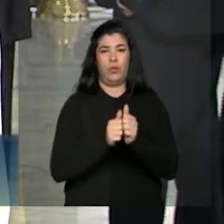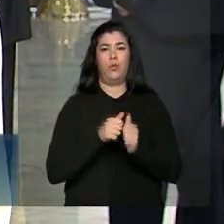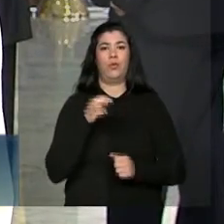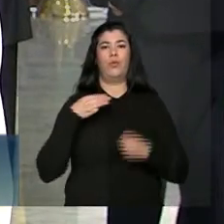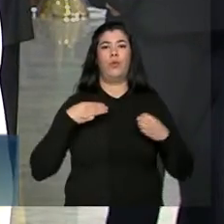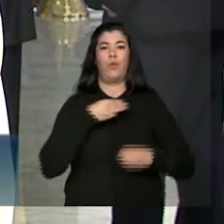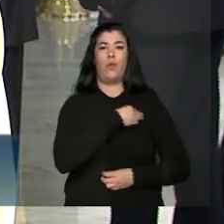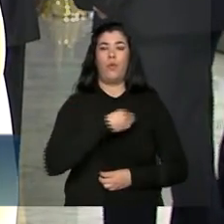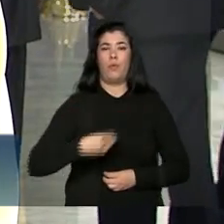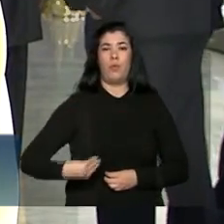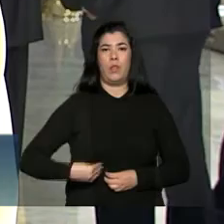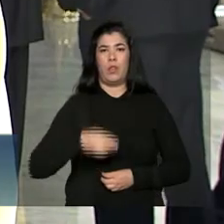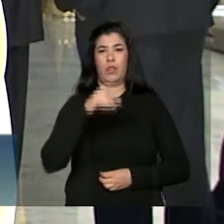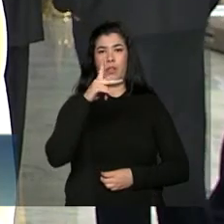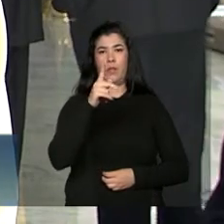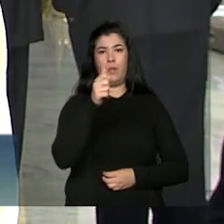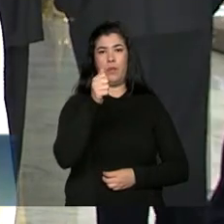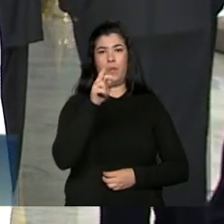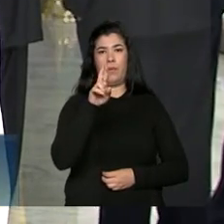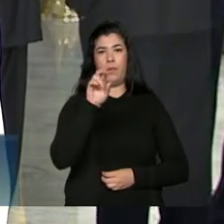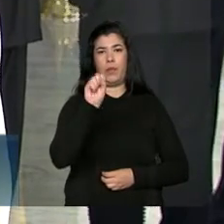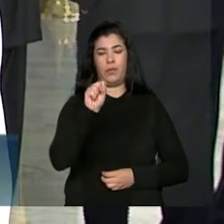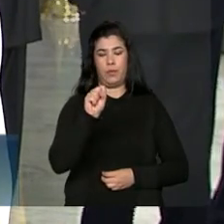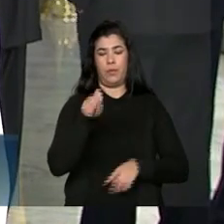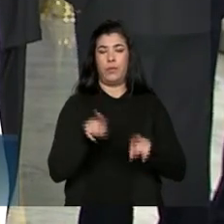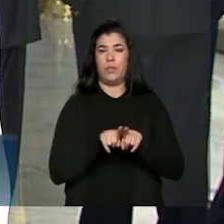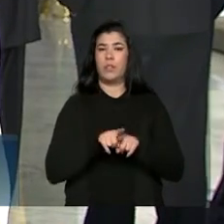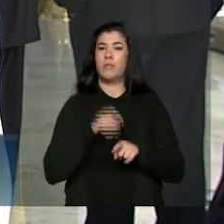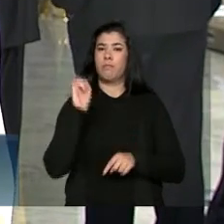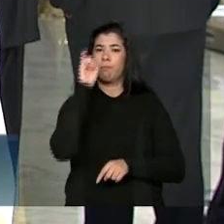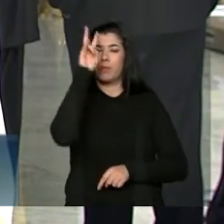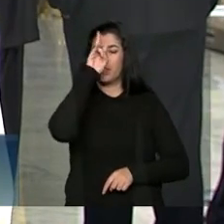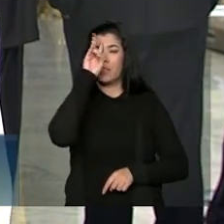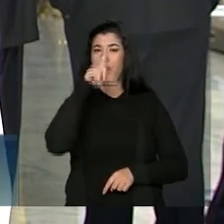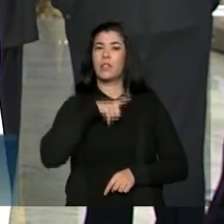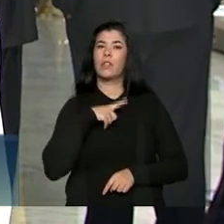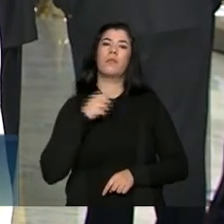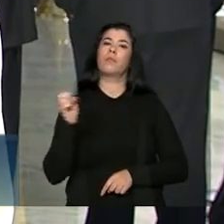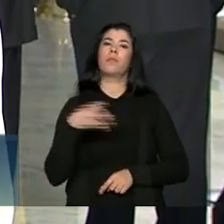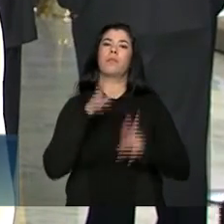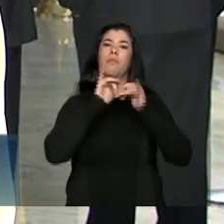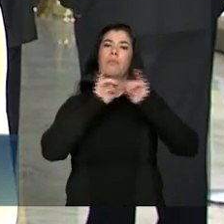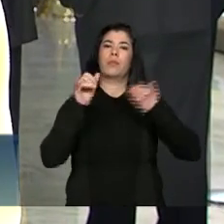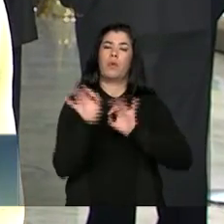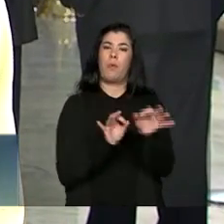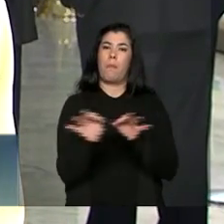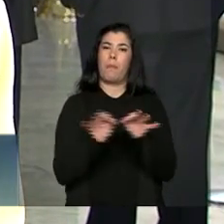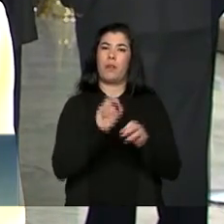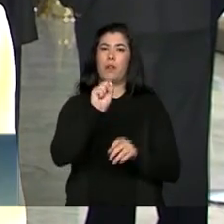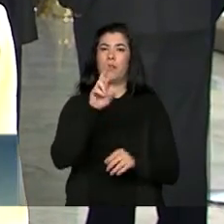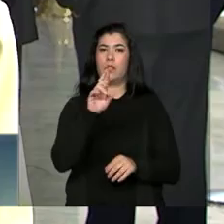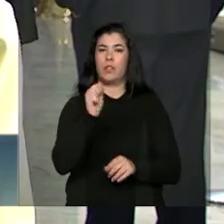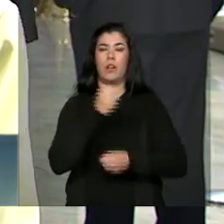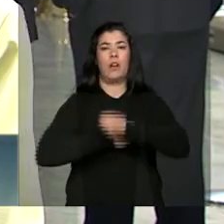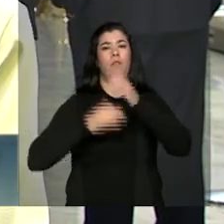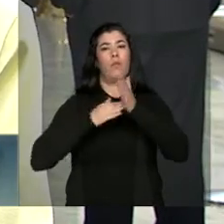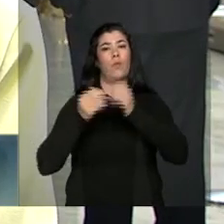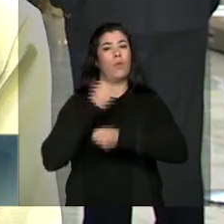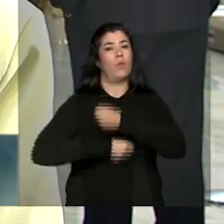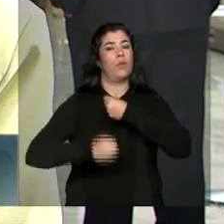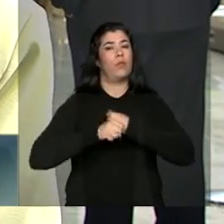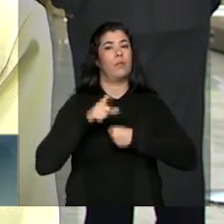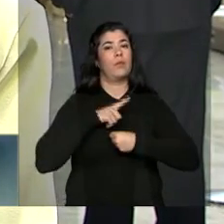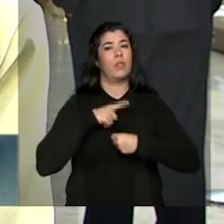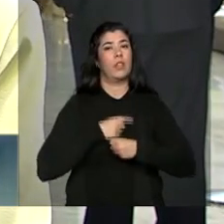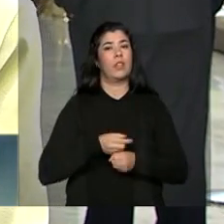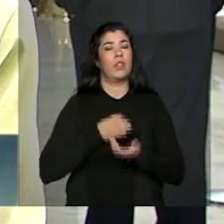Desenvolvimento Agrário. Mas eu gostaria de ressaltar que teve uma novidade, por exemplo, no Plano Safra do ano passado, que foi a linha